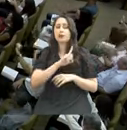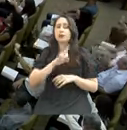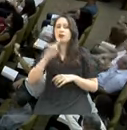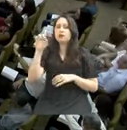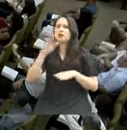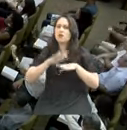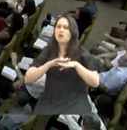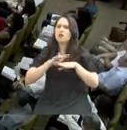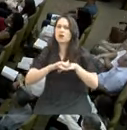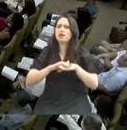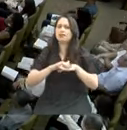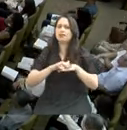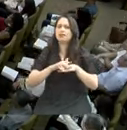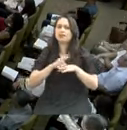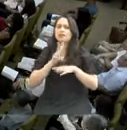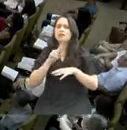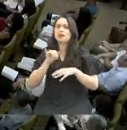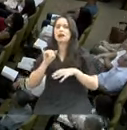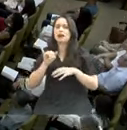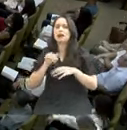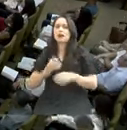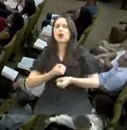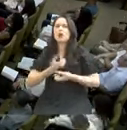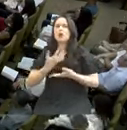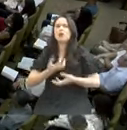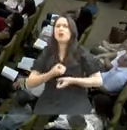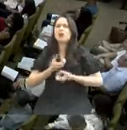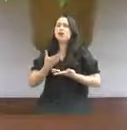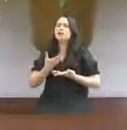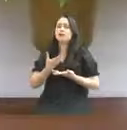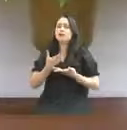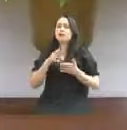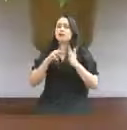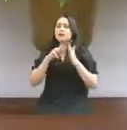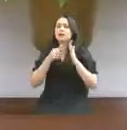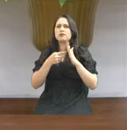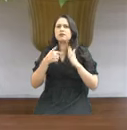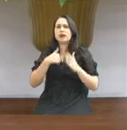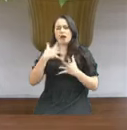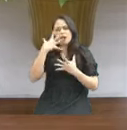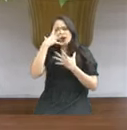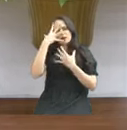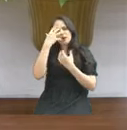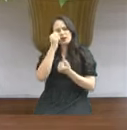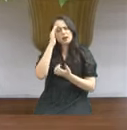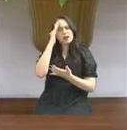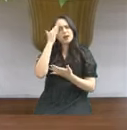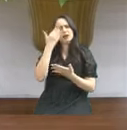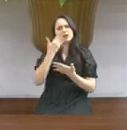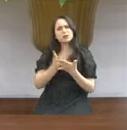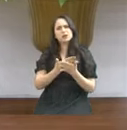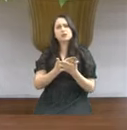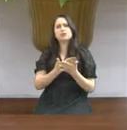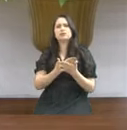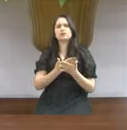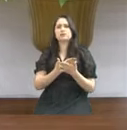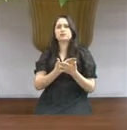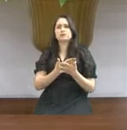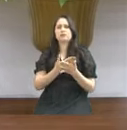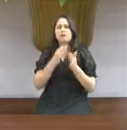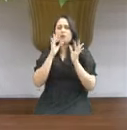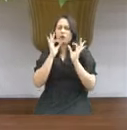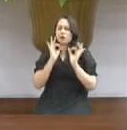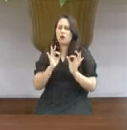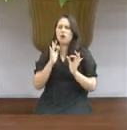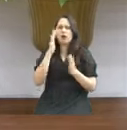algo. Confesse, confissão significa eu creio. Eu acredito, eu concordo,